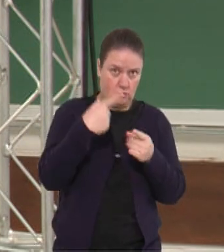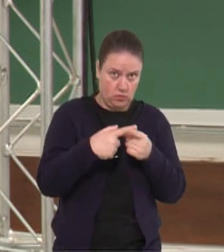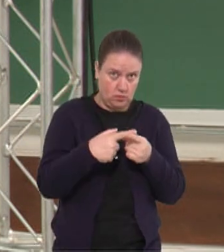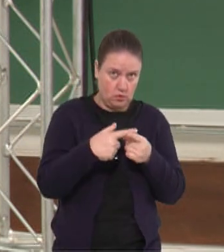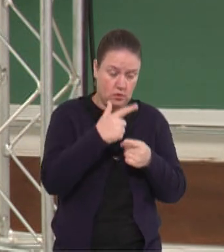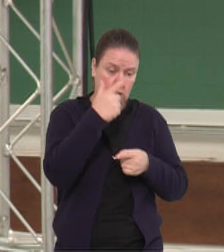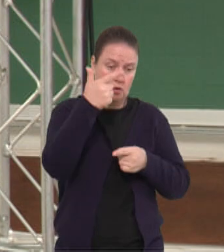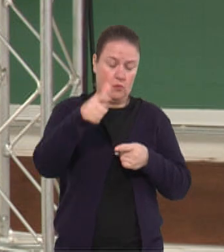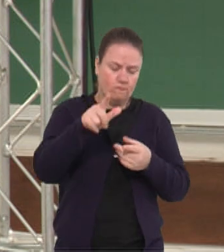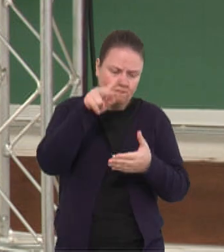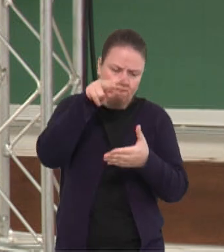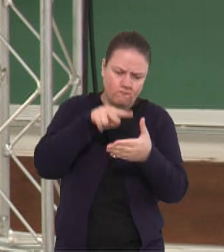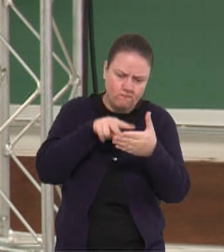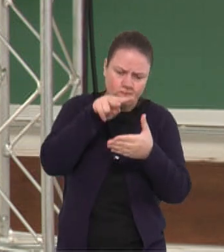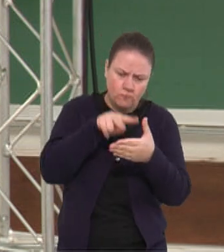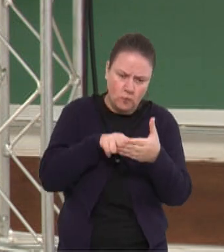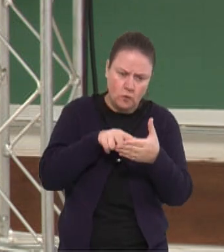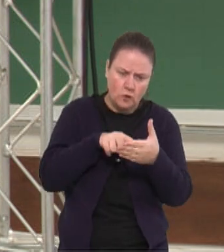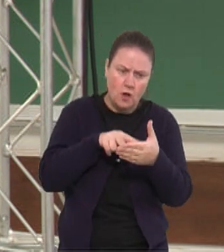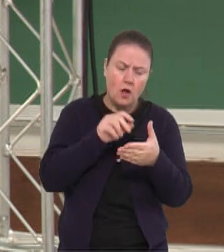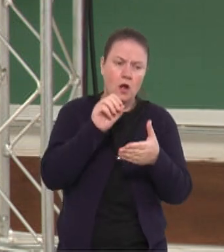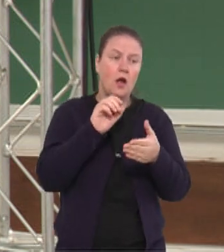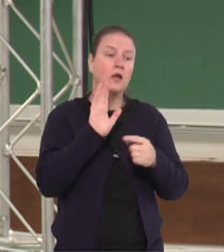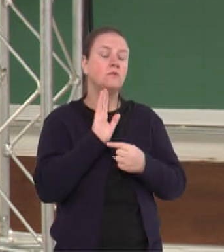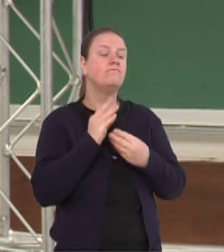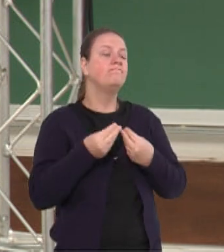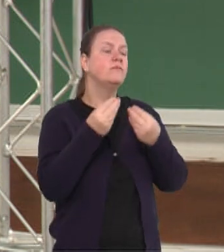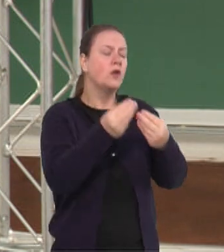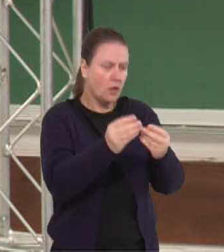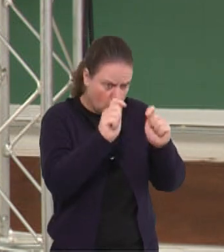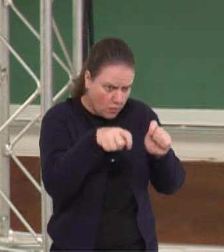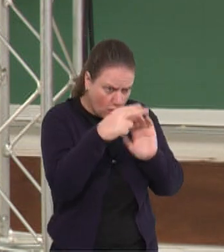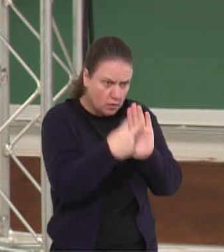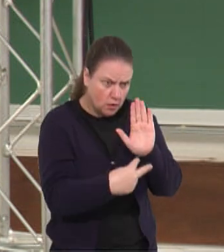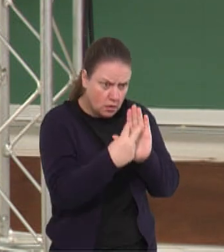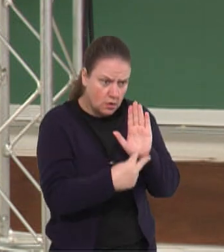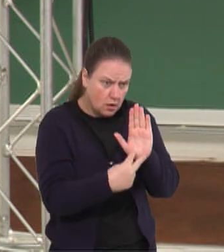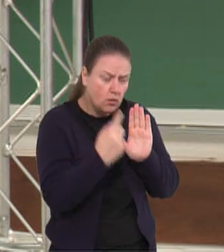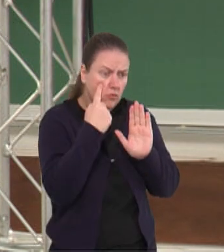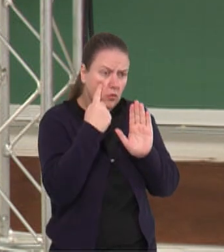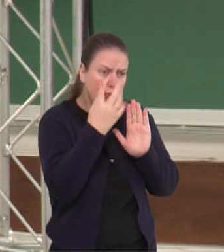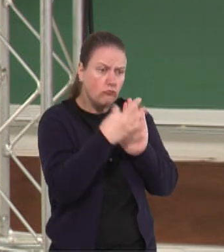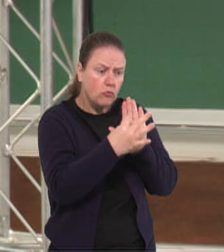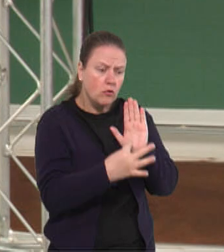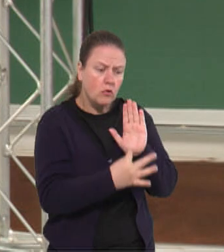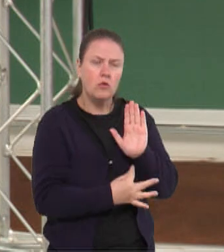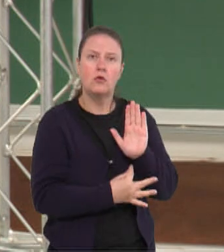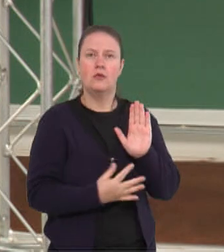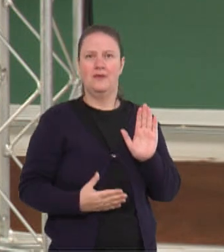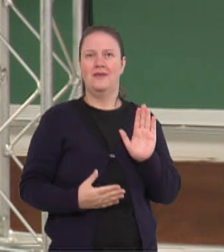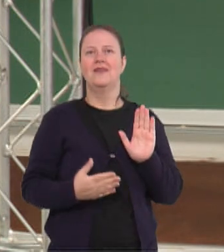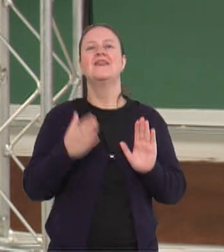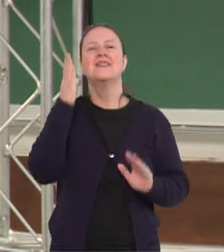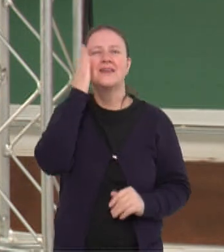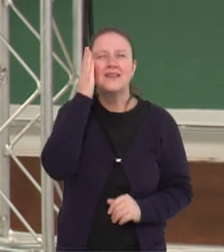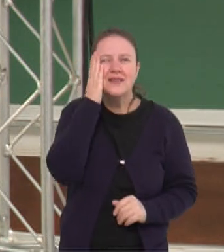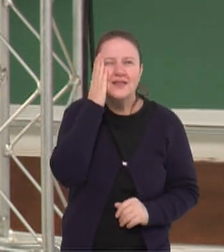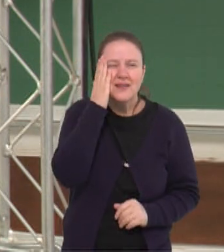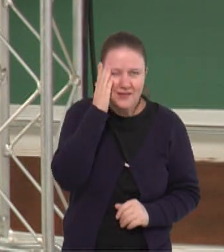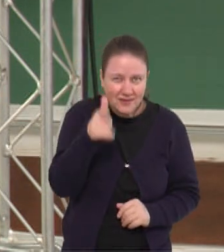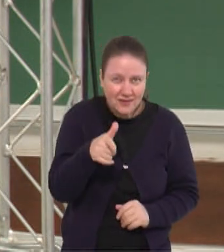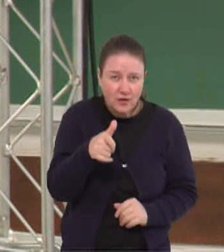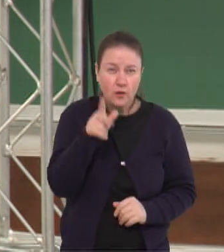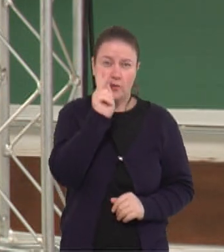minha e às vezes até revisão de uma outra pessoa. Vocês sabiam que os professores, né, porque nós não paramos de